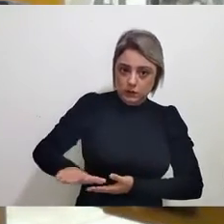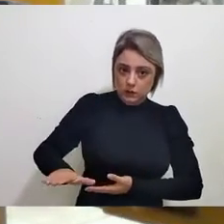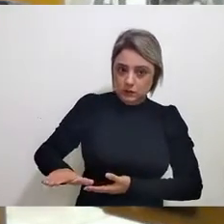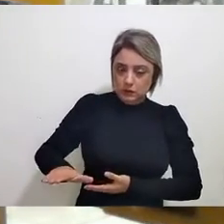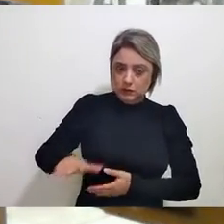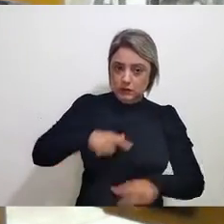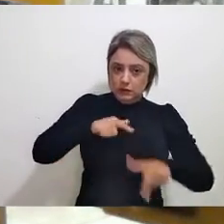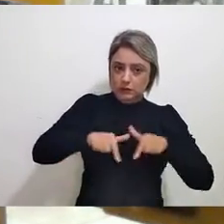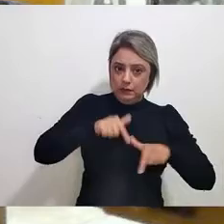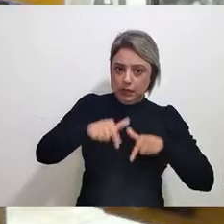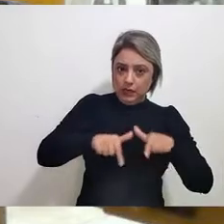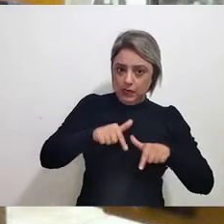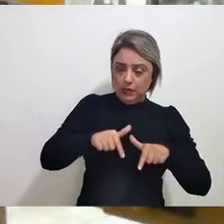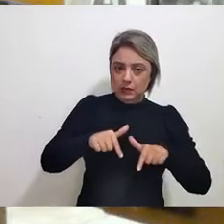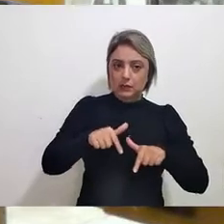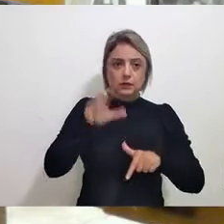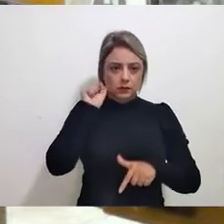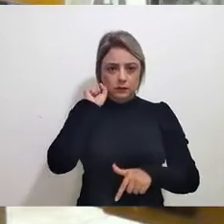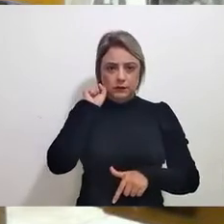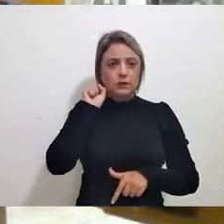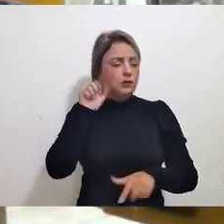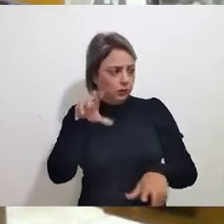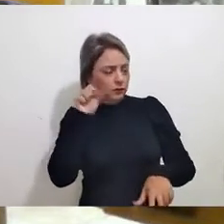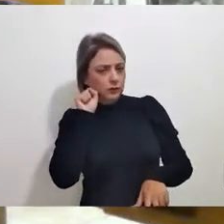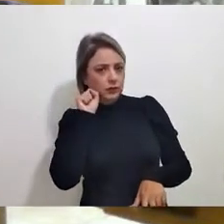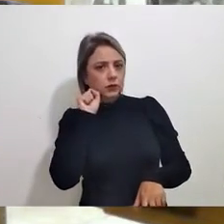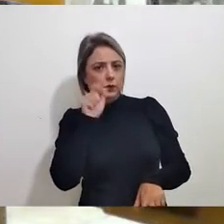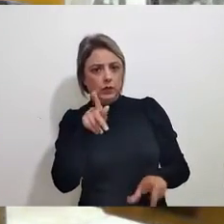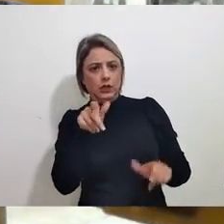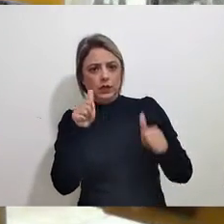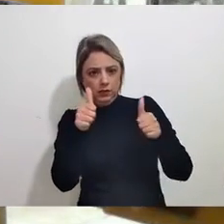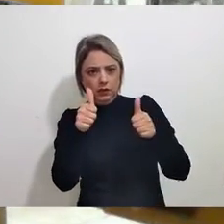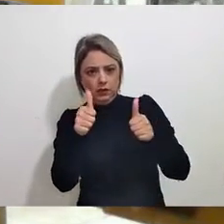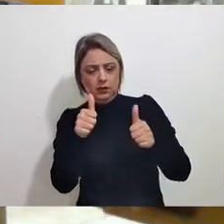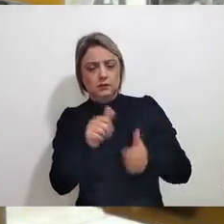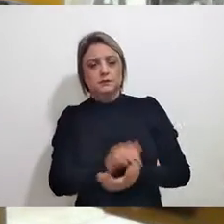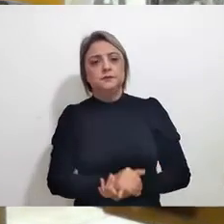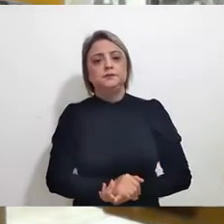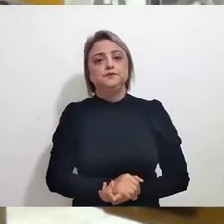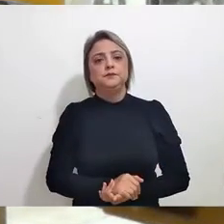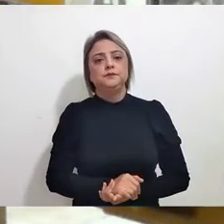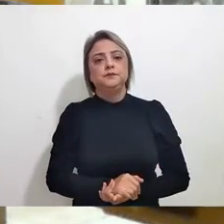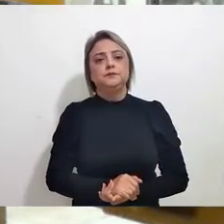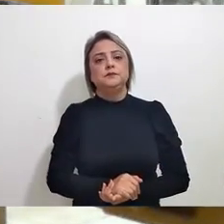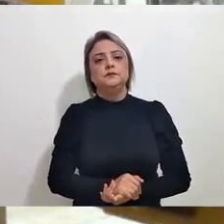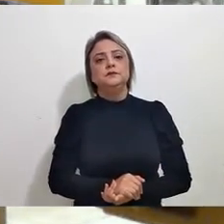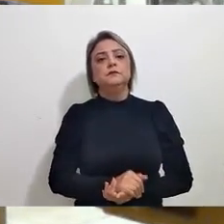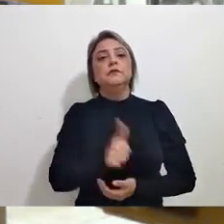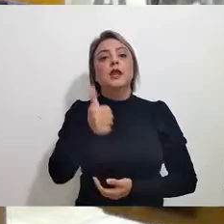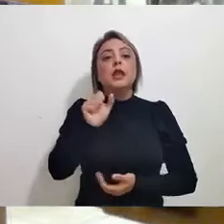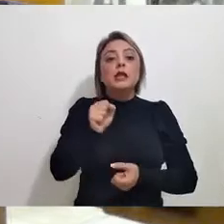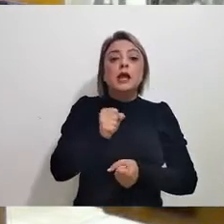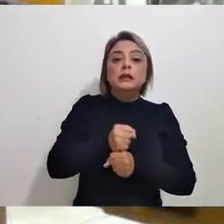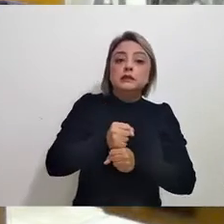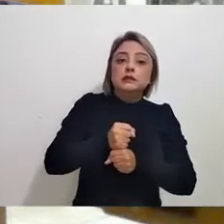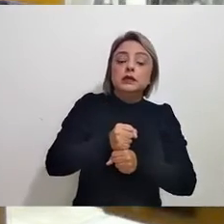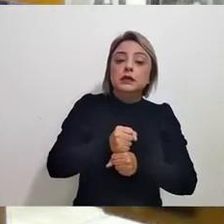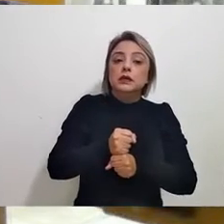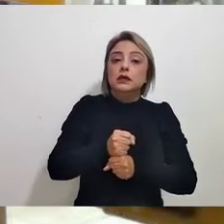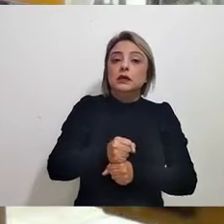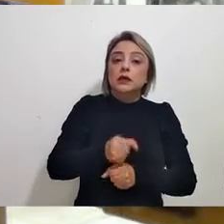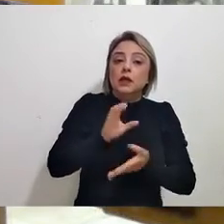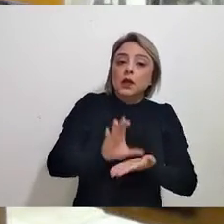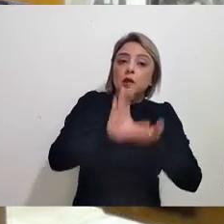Estamos Está ouvindo. escutando? Estamos ouvindo. Conselheira tutelar há 10 anos. Uma das coisas que eu sempre fui